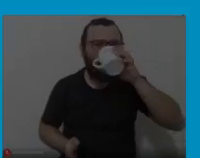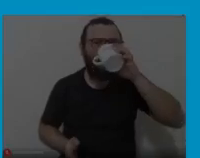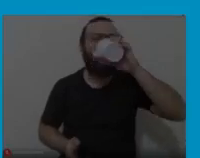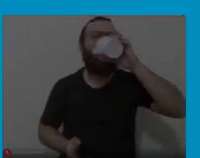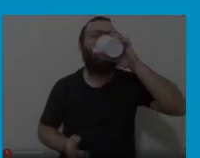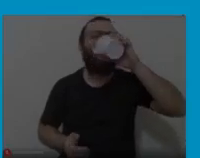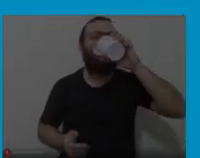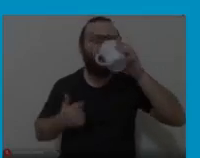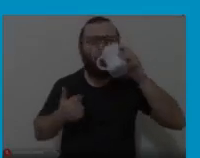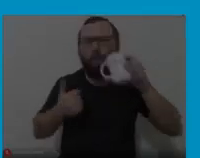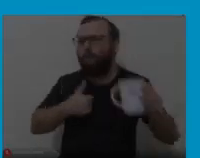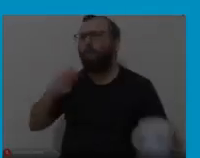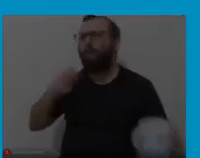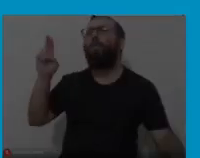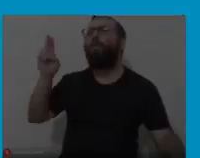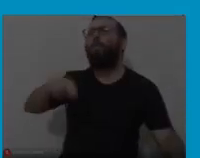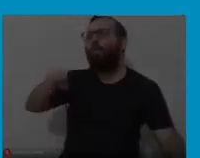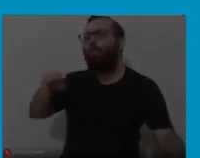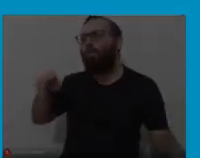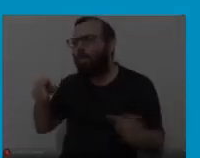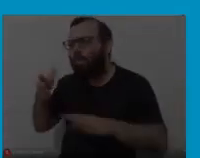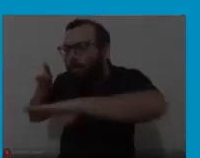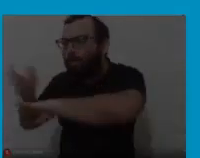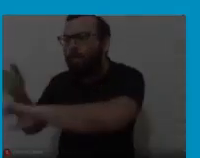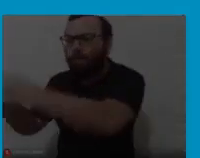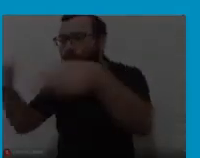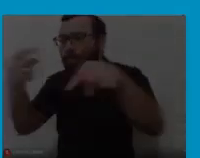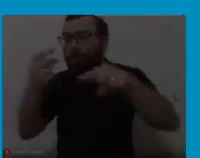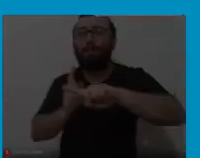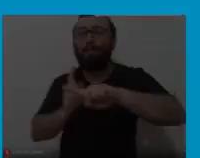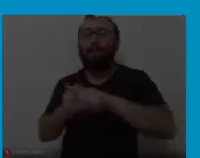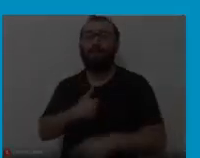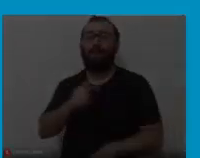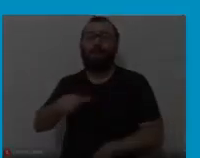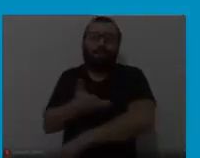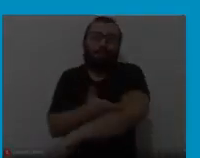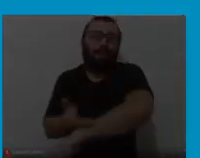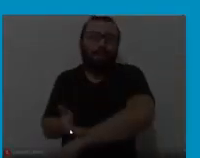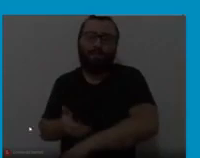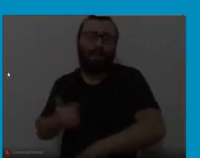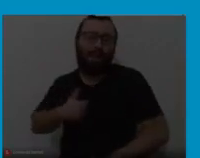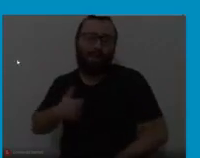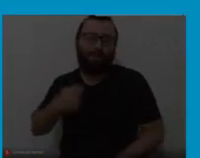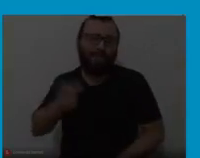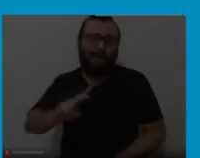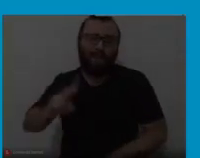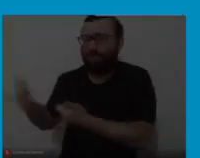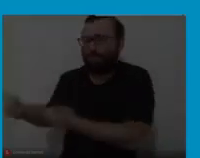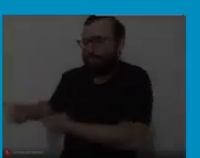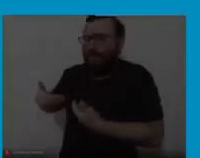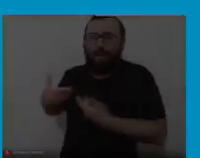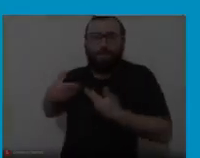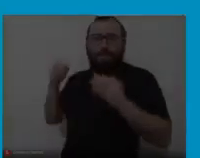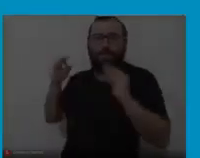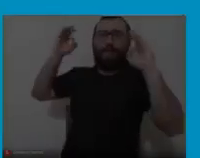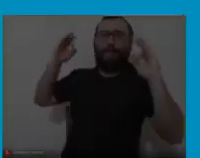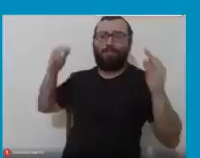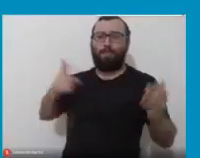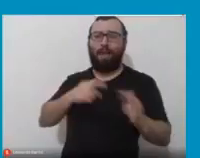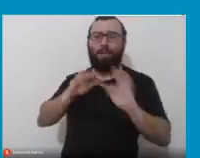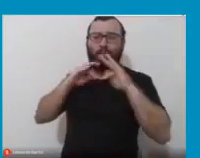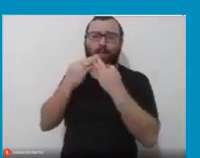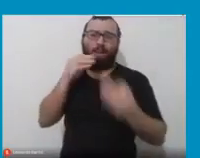Eu nunca entrei nessa controvérsia porque eu acho que, assim, de certa forma, eu sou branco, sempre fui privilegiado, família de classe média alta,